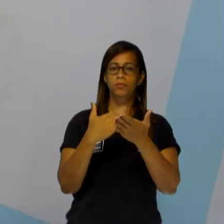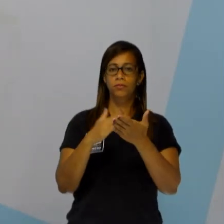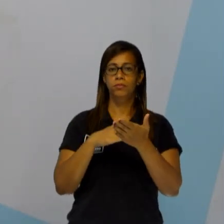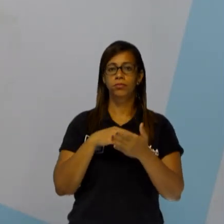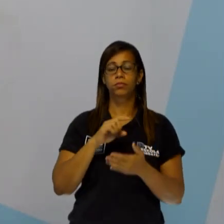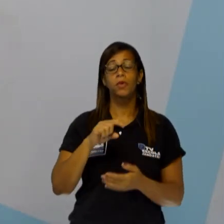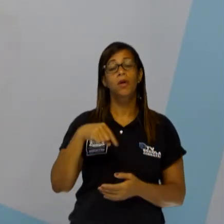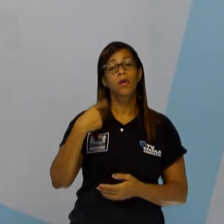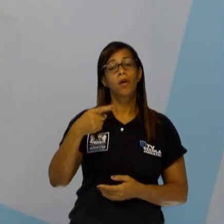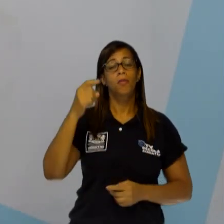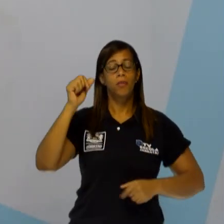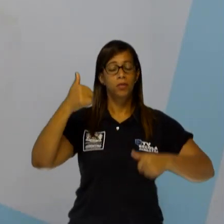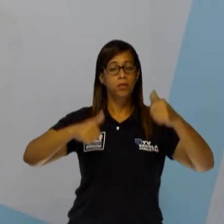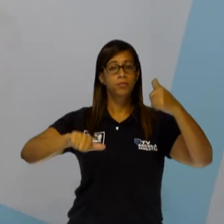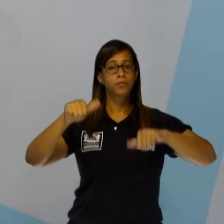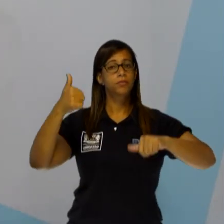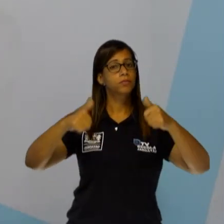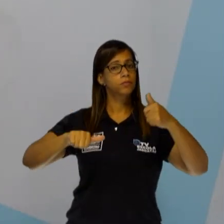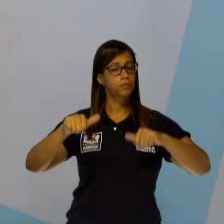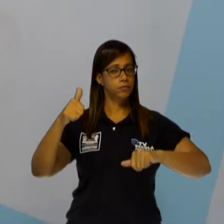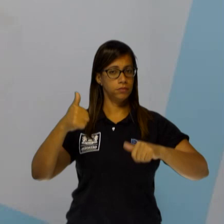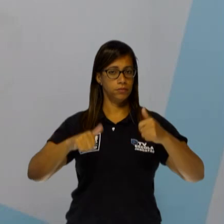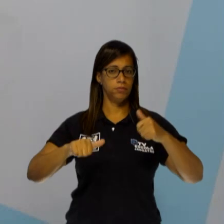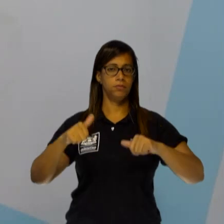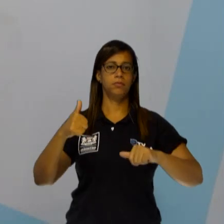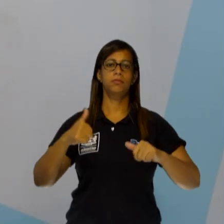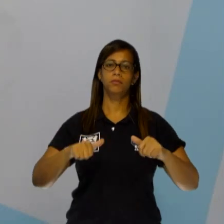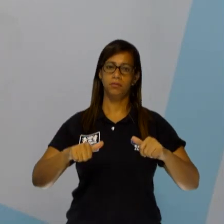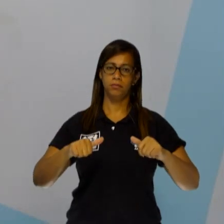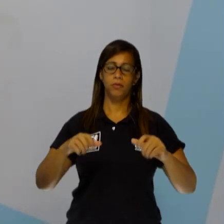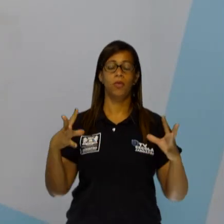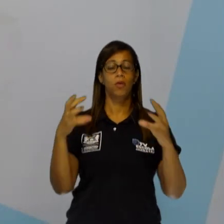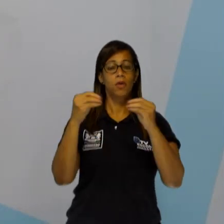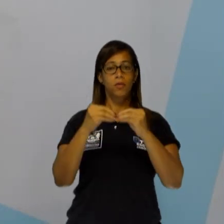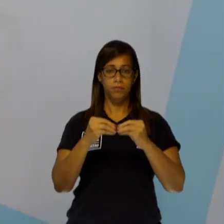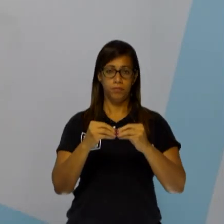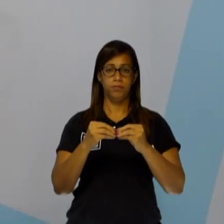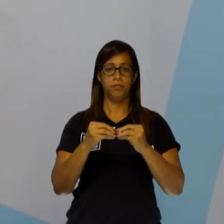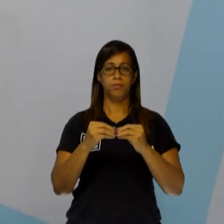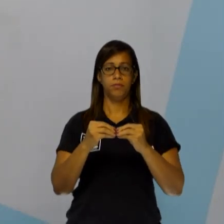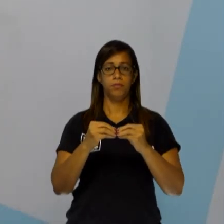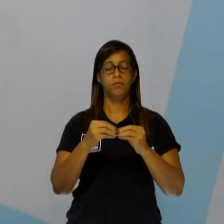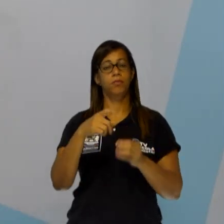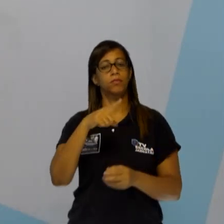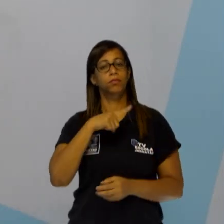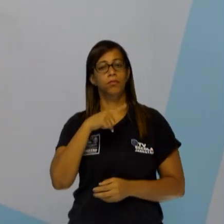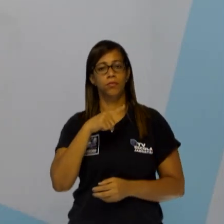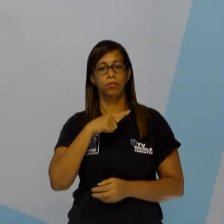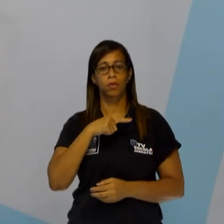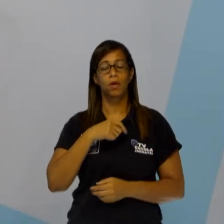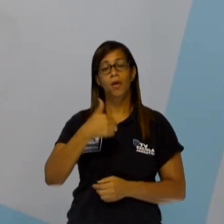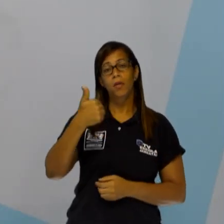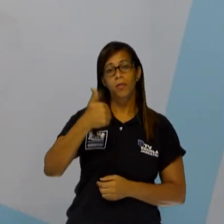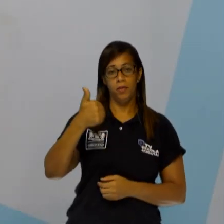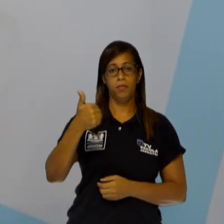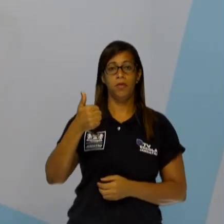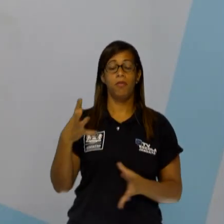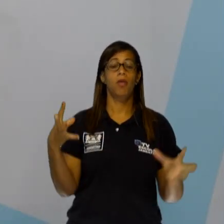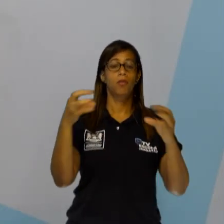gente faz a nossa própria avaliação. Em geral, na resenha crítica, a estrutura que nós temos é a seguinte. Primeiro, se faz um resumo da